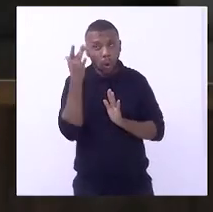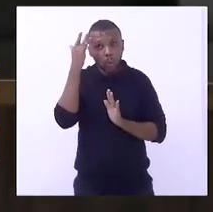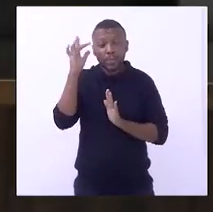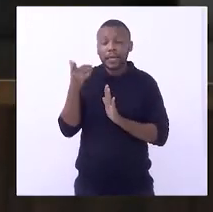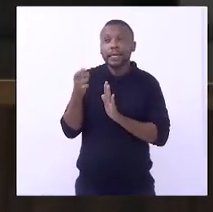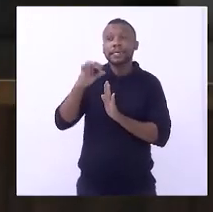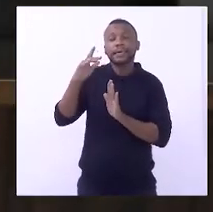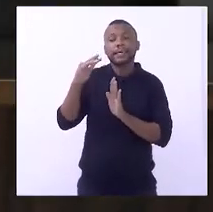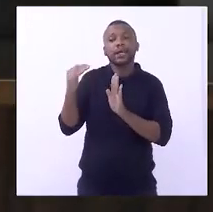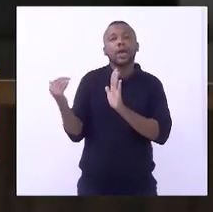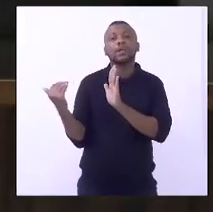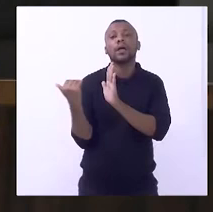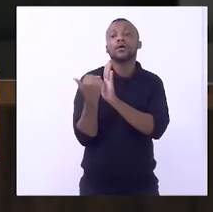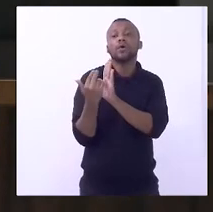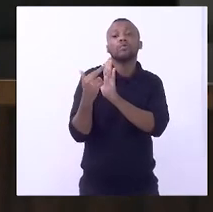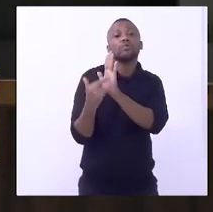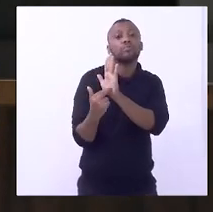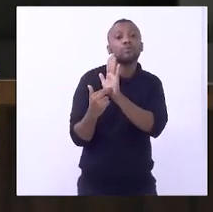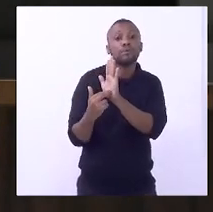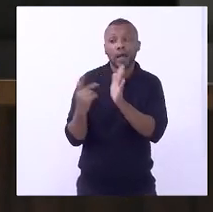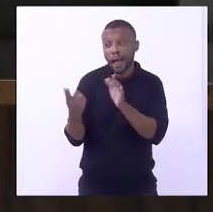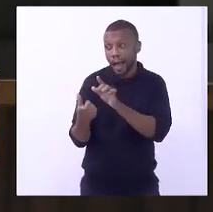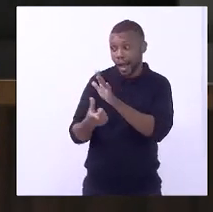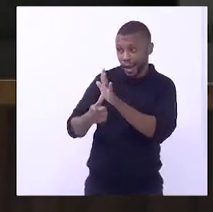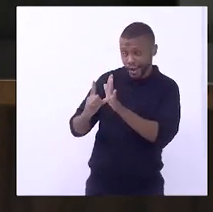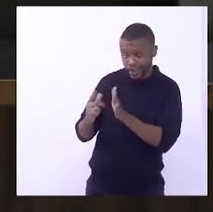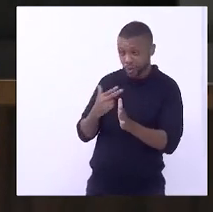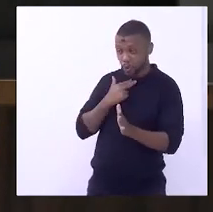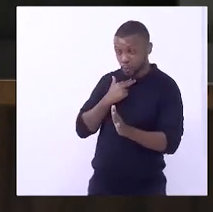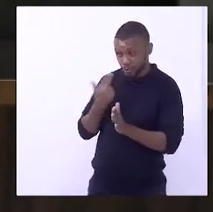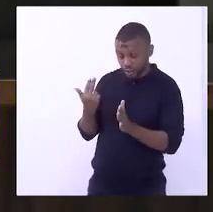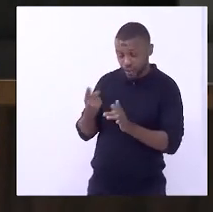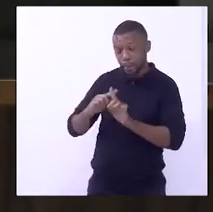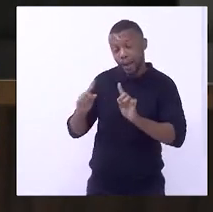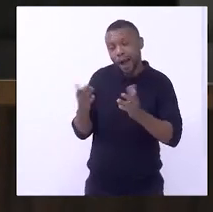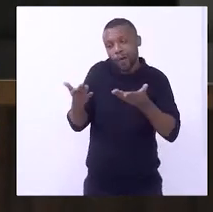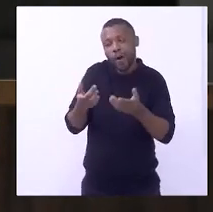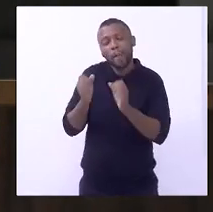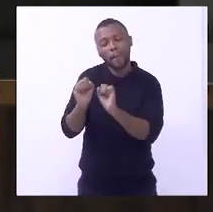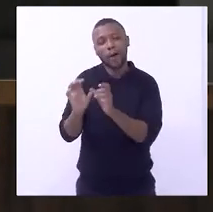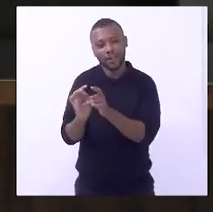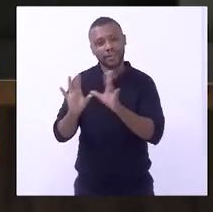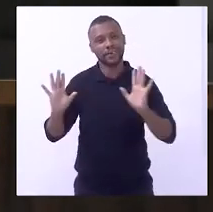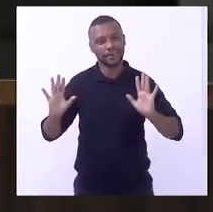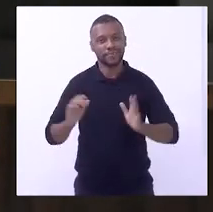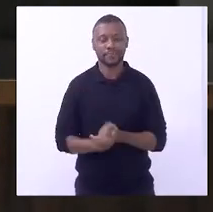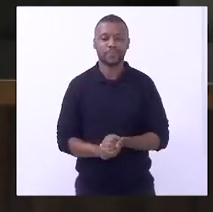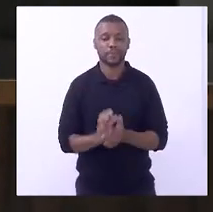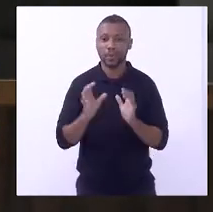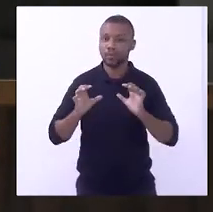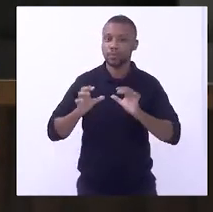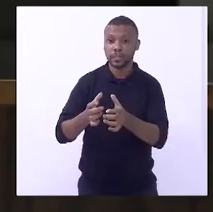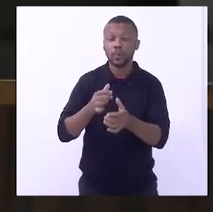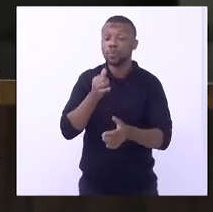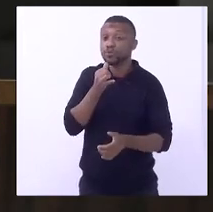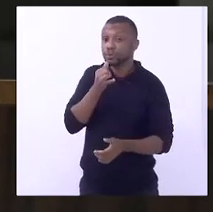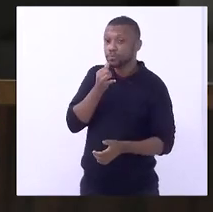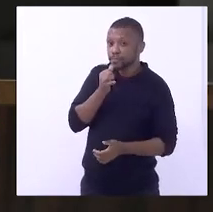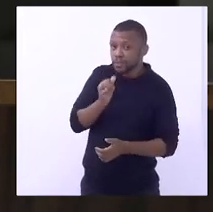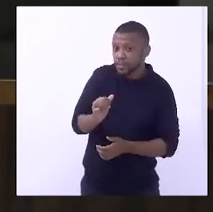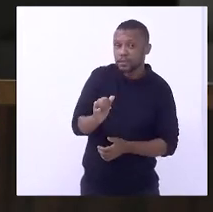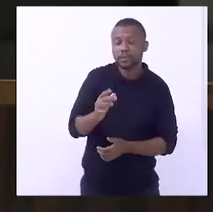Se não pode, se não podia, agora pode. Então, tá bom. Pela Comissão de Minas e Energia, deputado